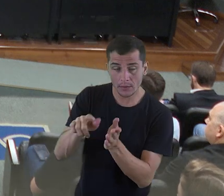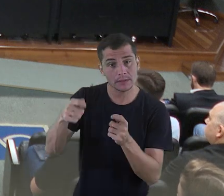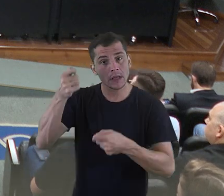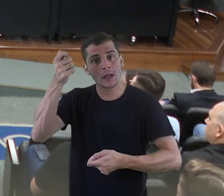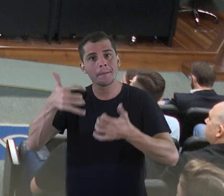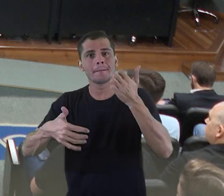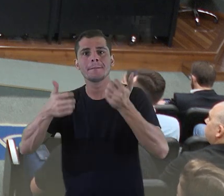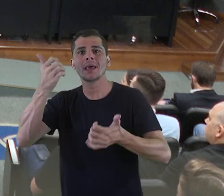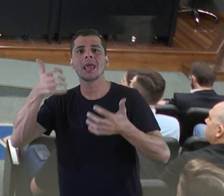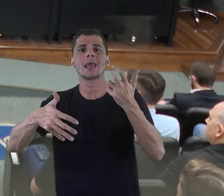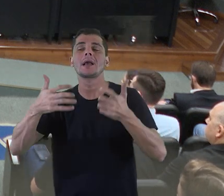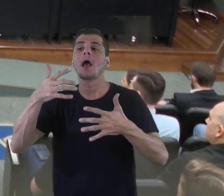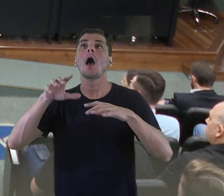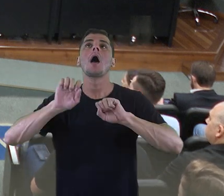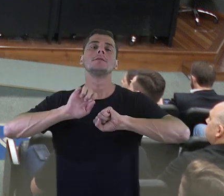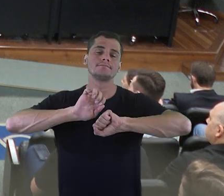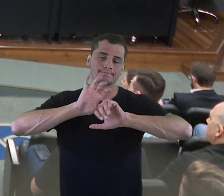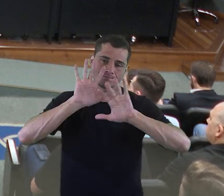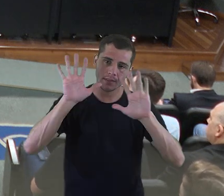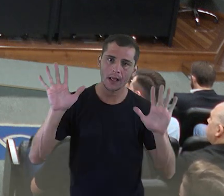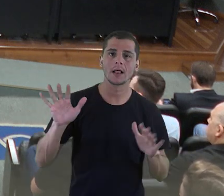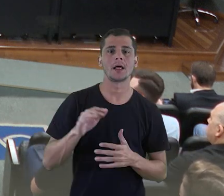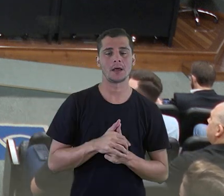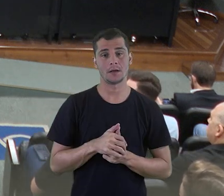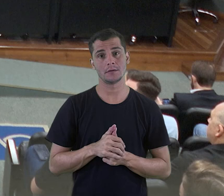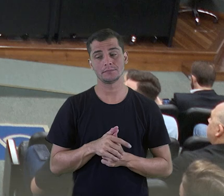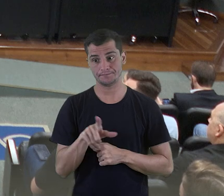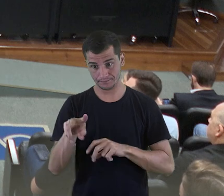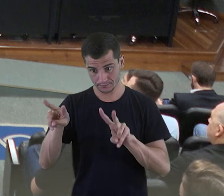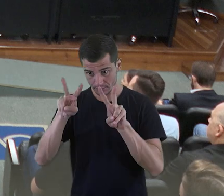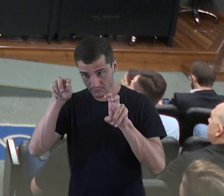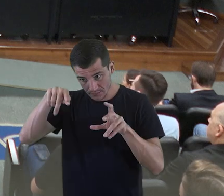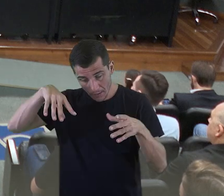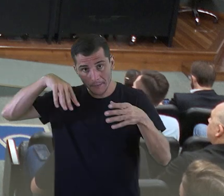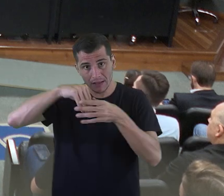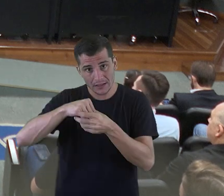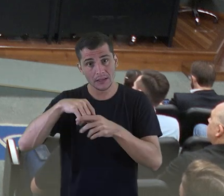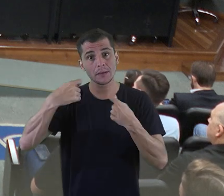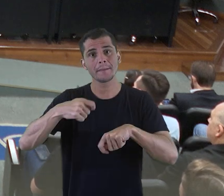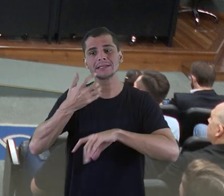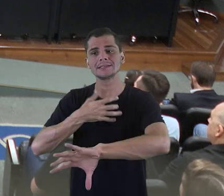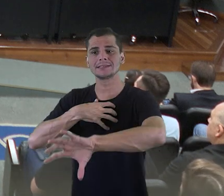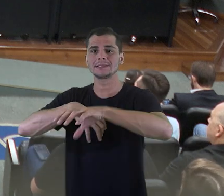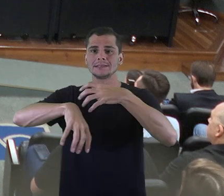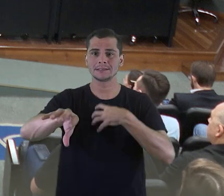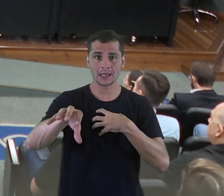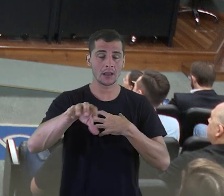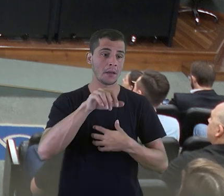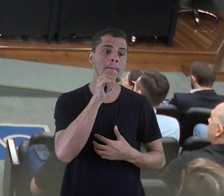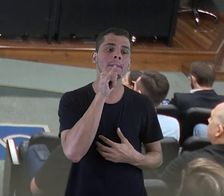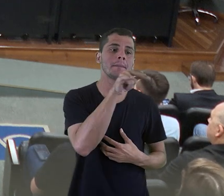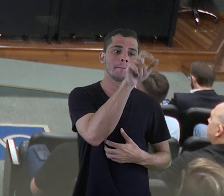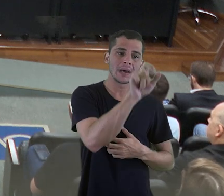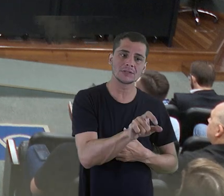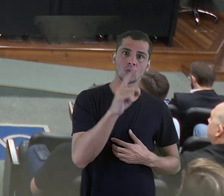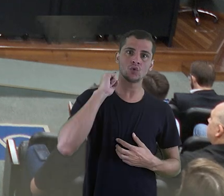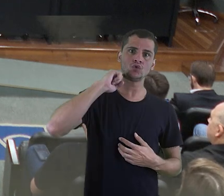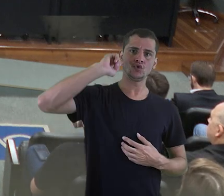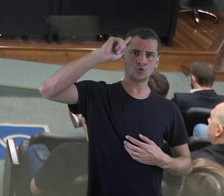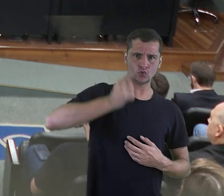julgado e daí você pergunta para qualquer um dos desembargadores para qualquer um dos conselheiros você faria a mesma coisa